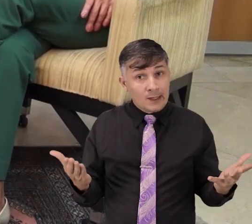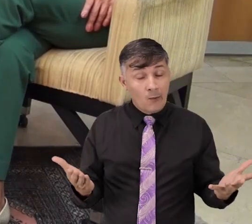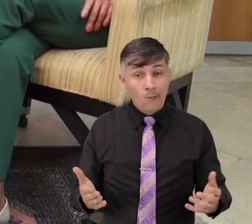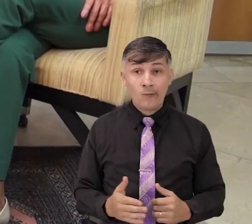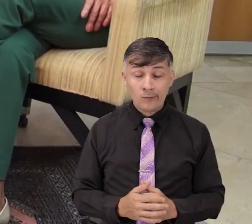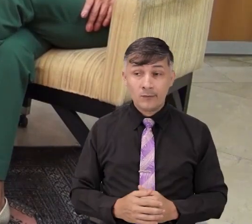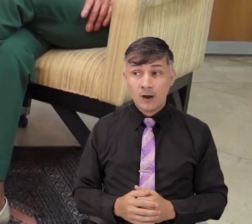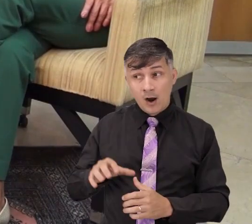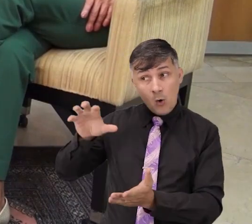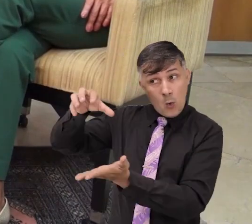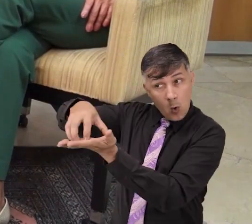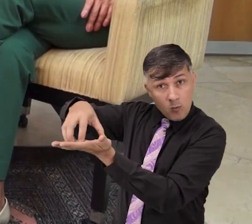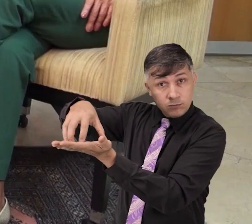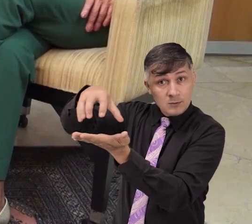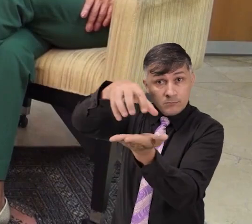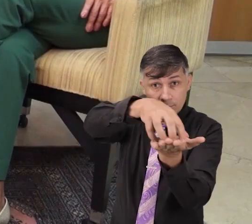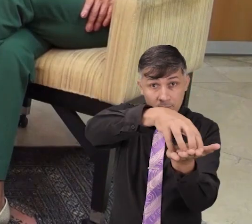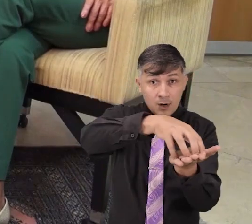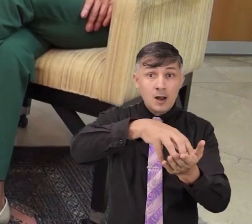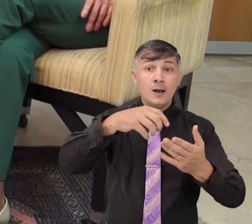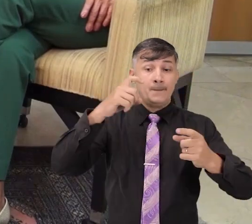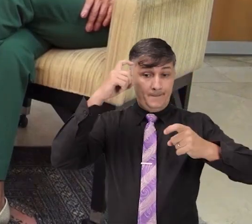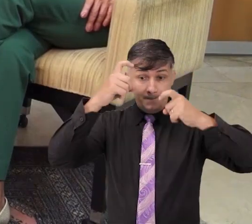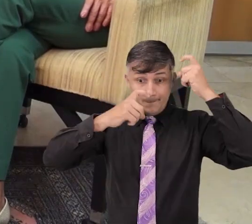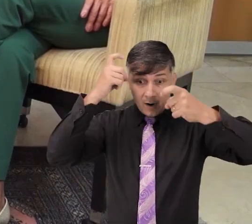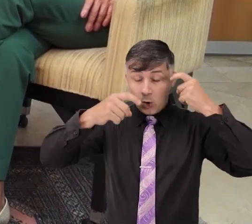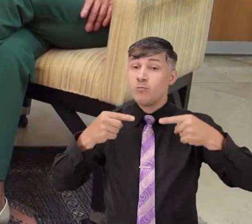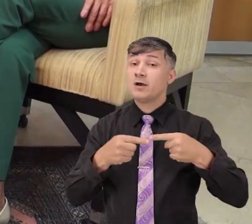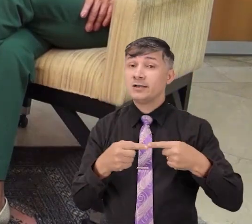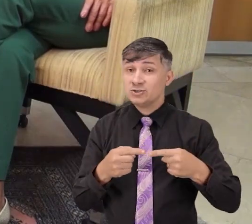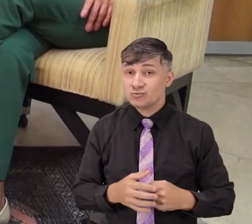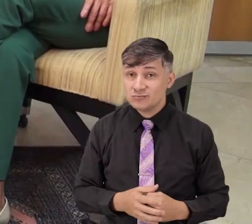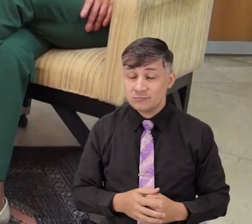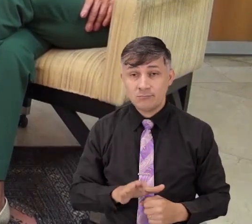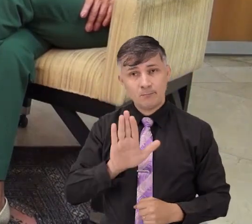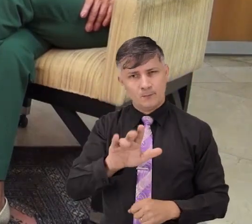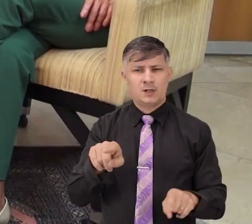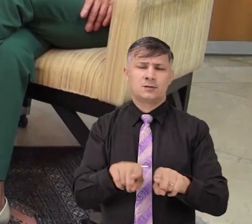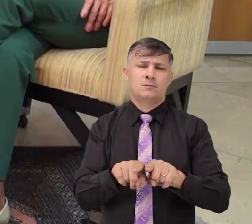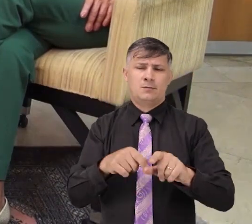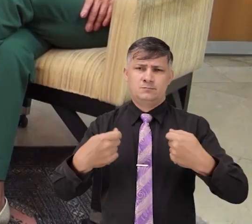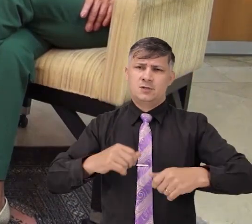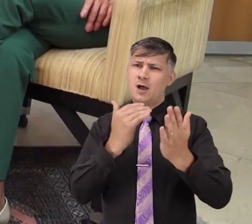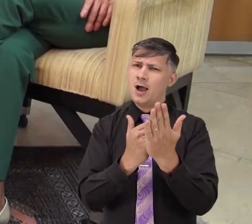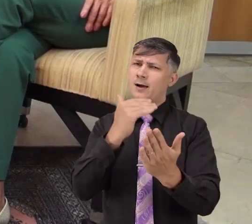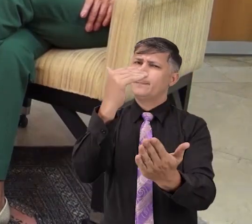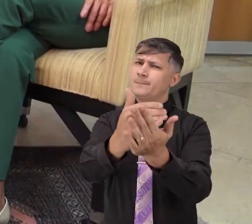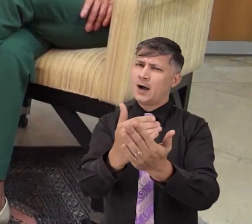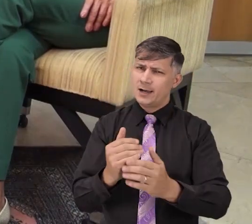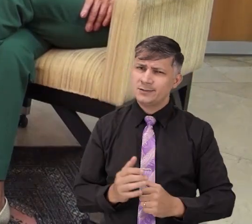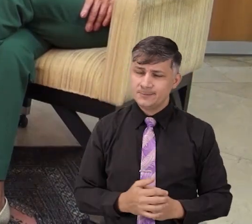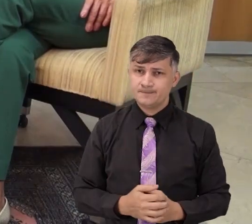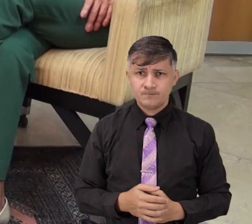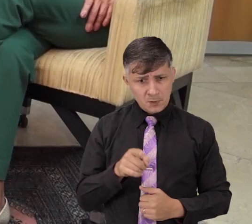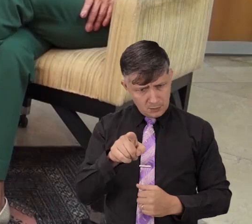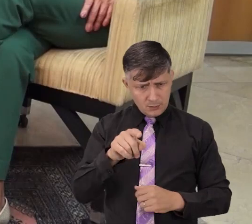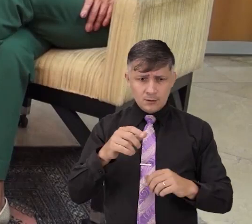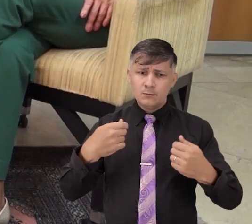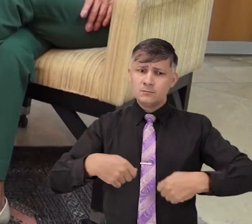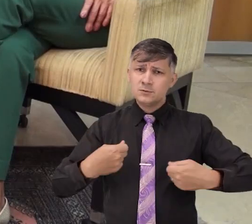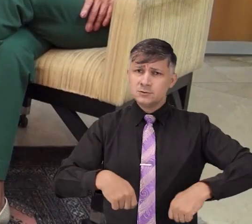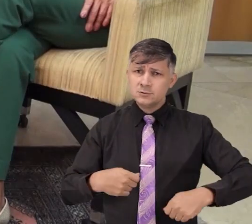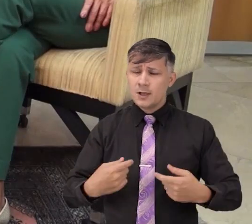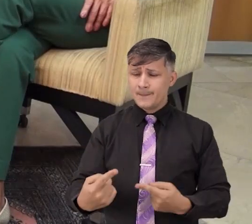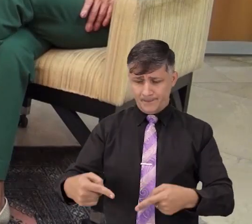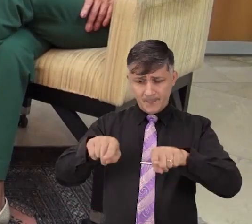acho que ela tem que ir além disso. Porque isso podia ser uma boa parceria com o Poder Judiciário. Você vê, aqui no Fórum,